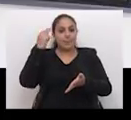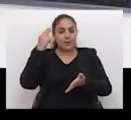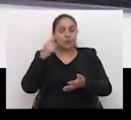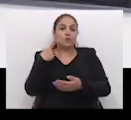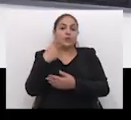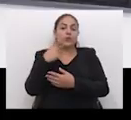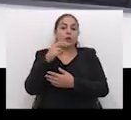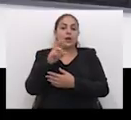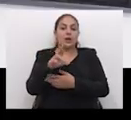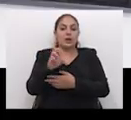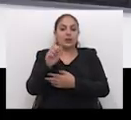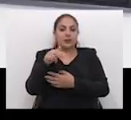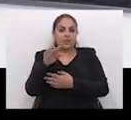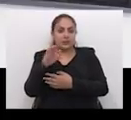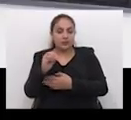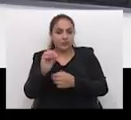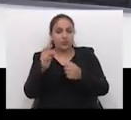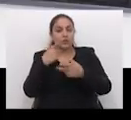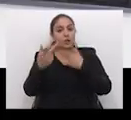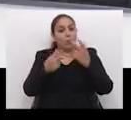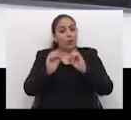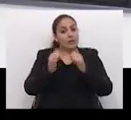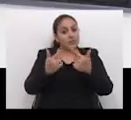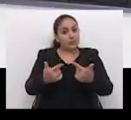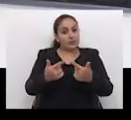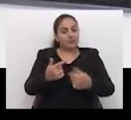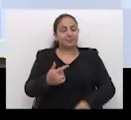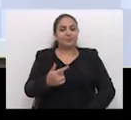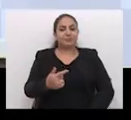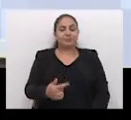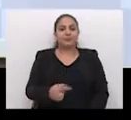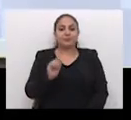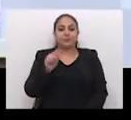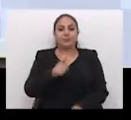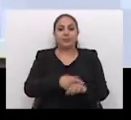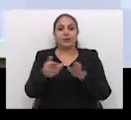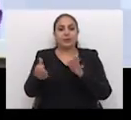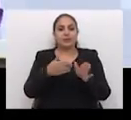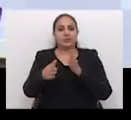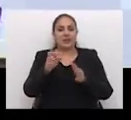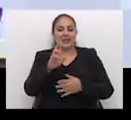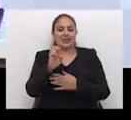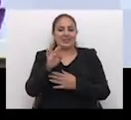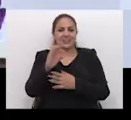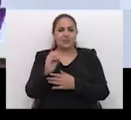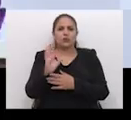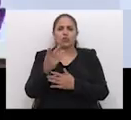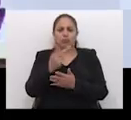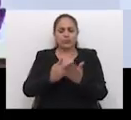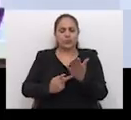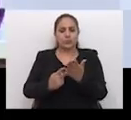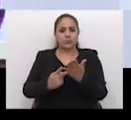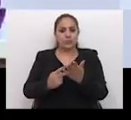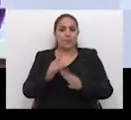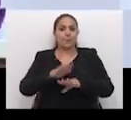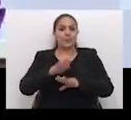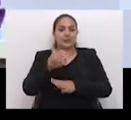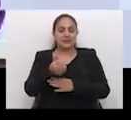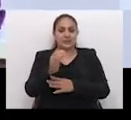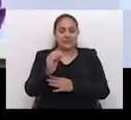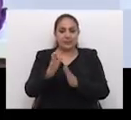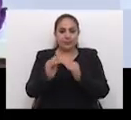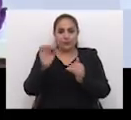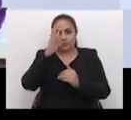Tchequer destacou as primeiras ações do segundo mandato. Neste período, o Tchequinho já protocolou mais de